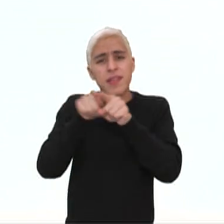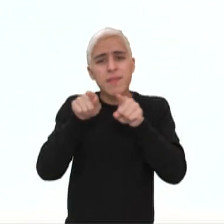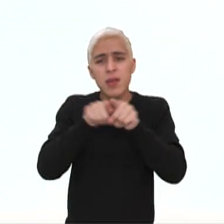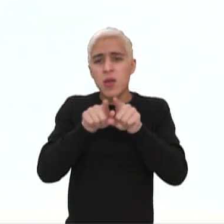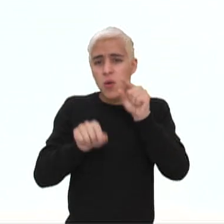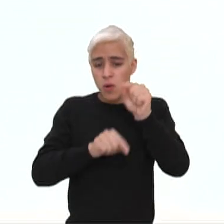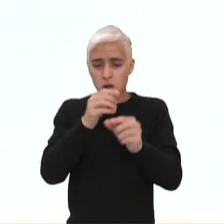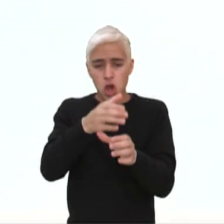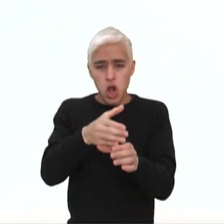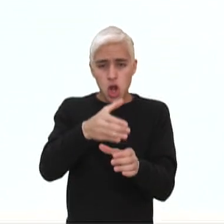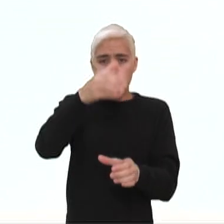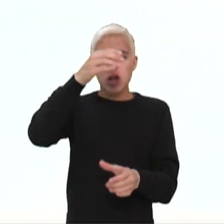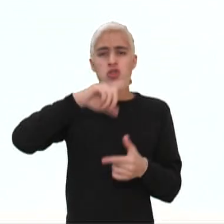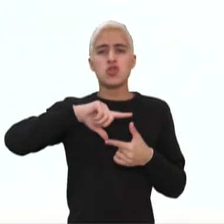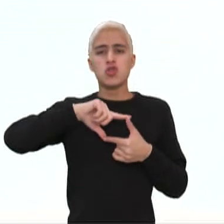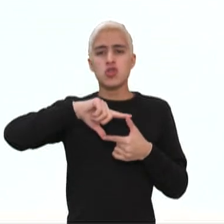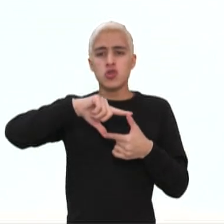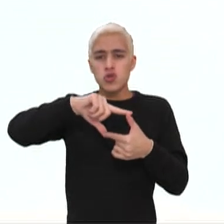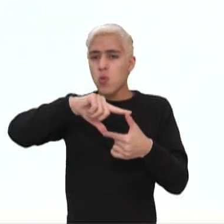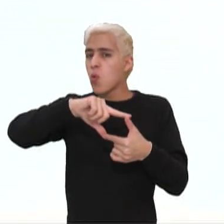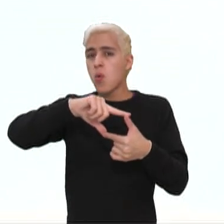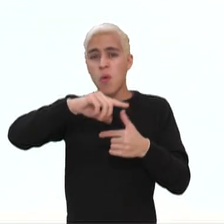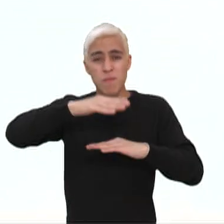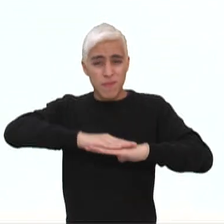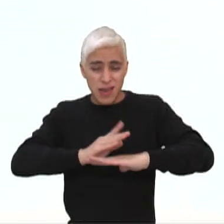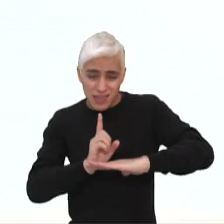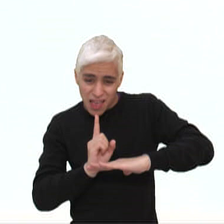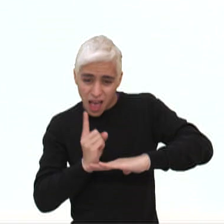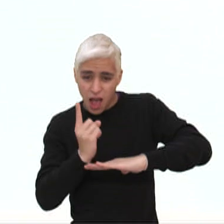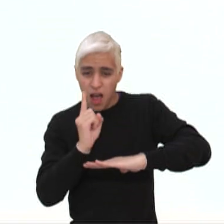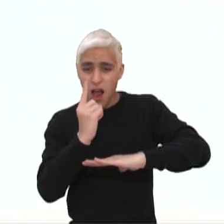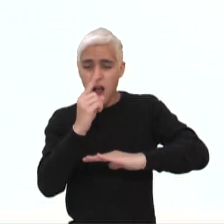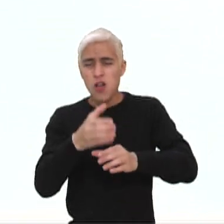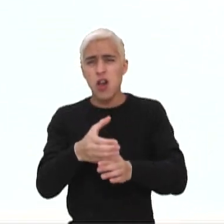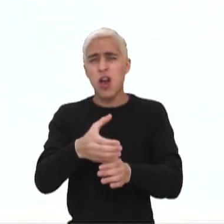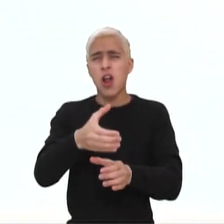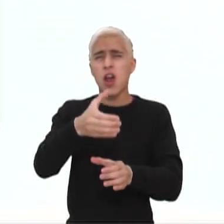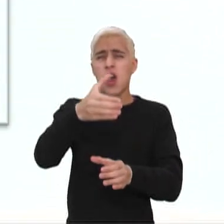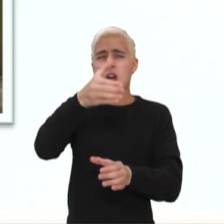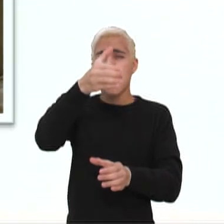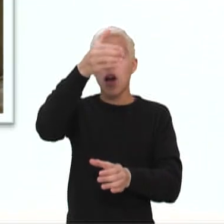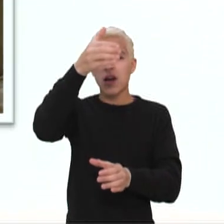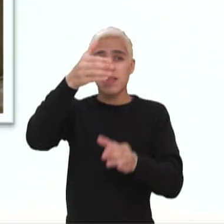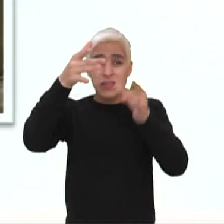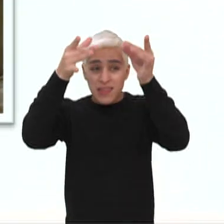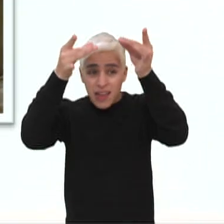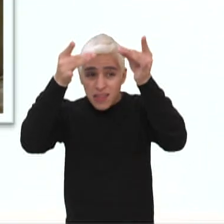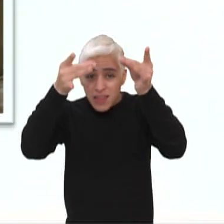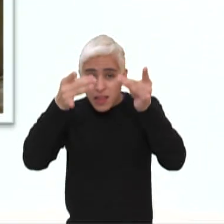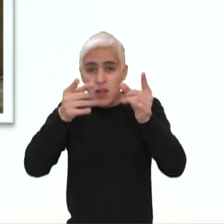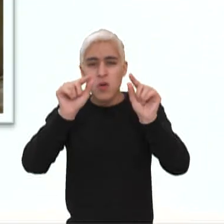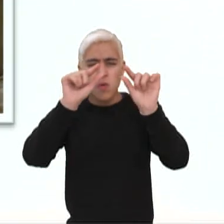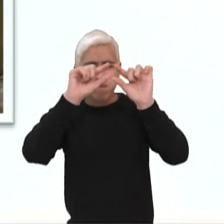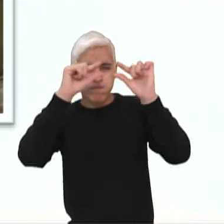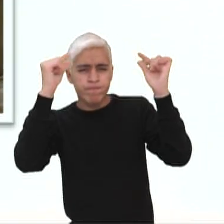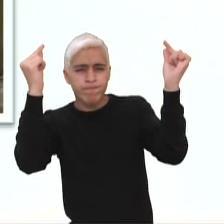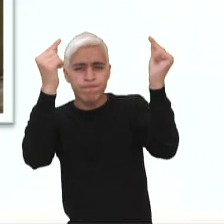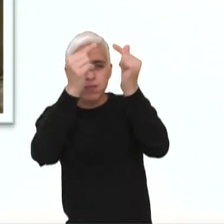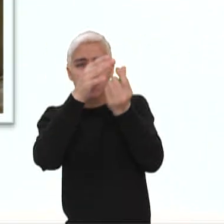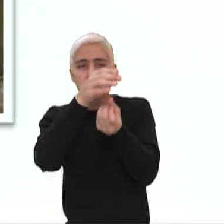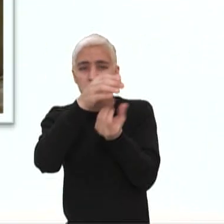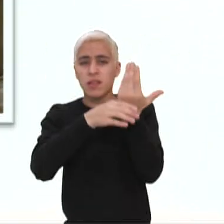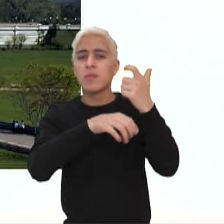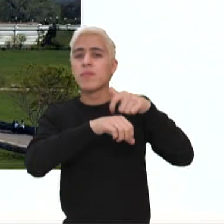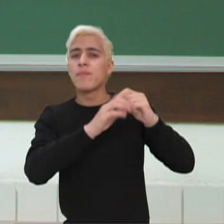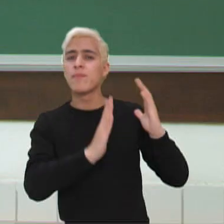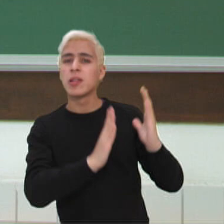colunas tradicionais, elas são muito mais altas do que as outras. E olha o detalhe do capitel jônico que foi criado no